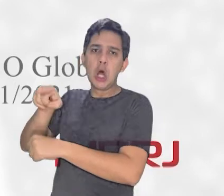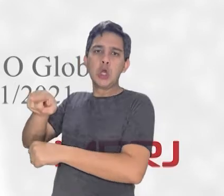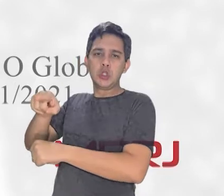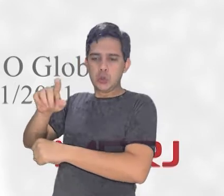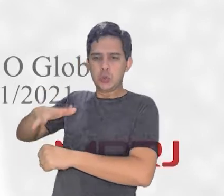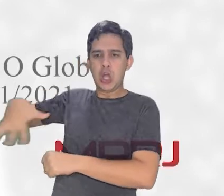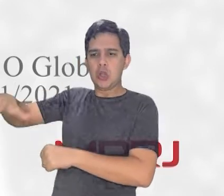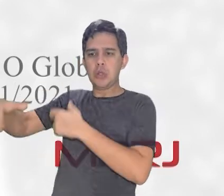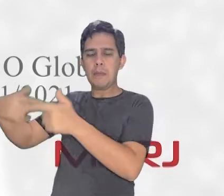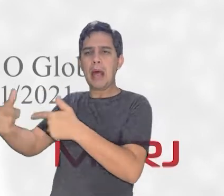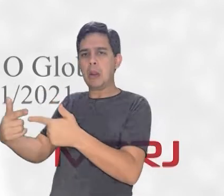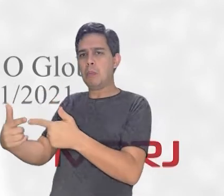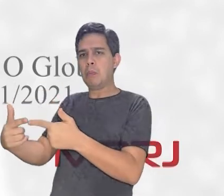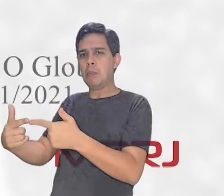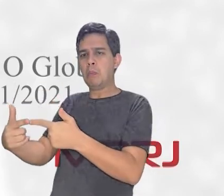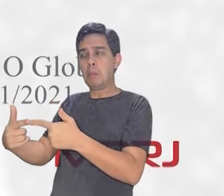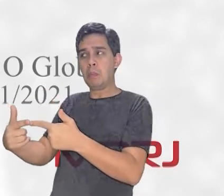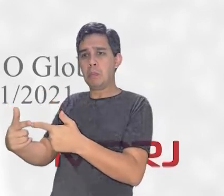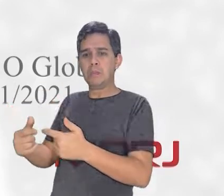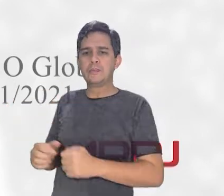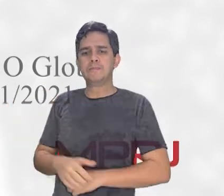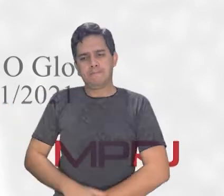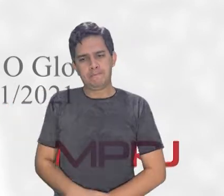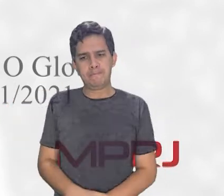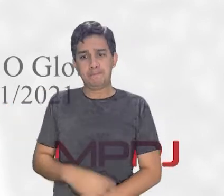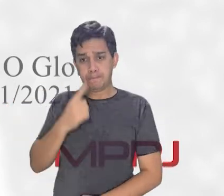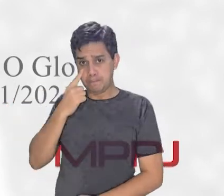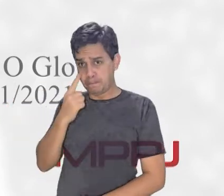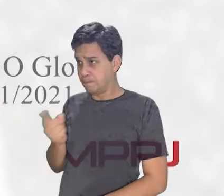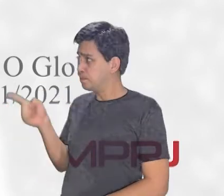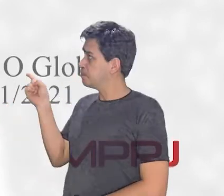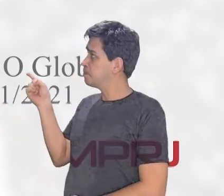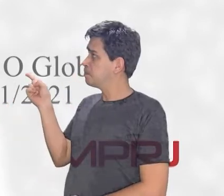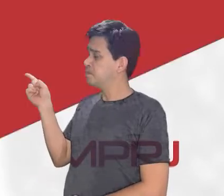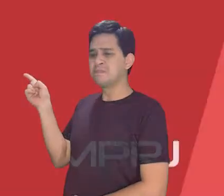O Globo, 30 de novembro de 2021.